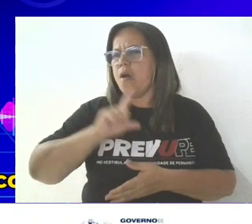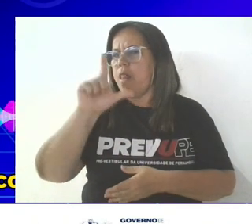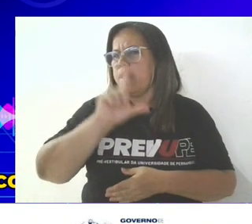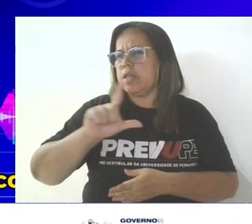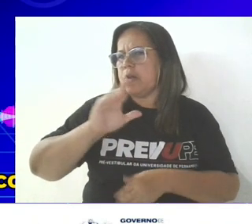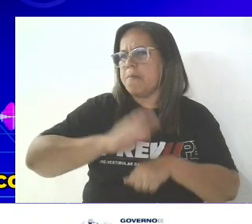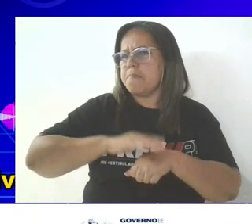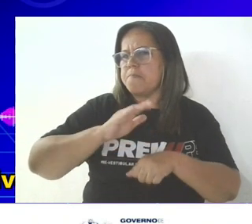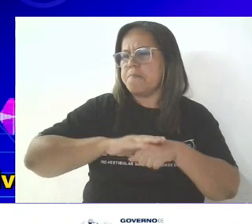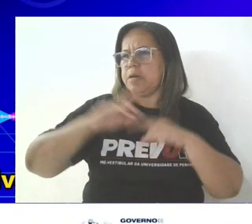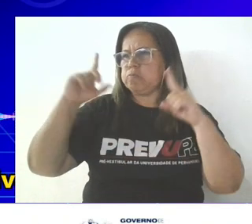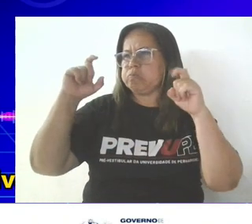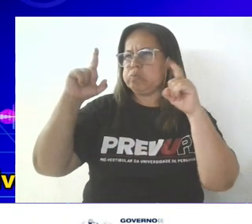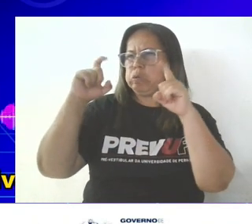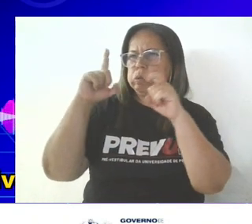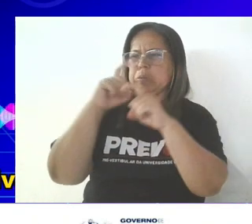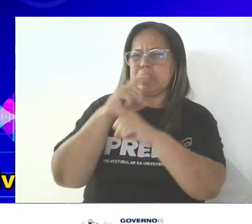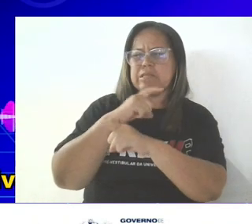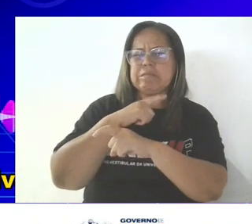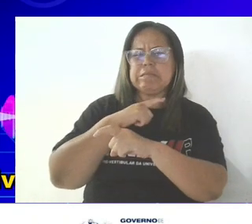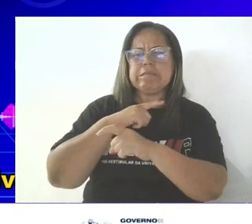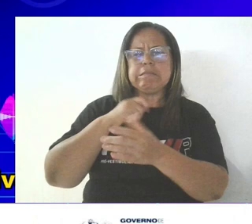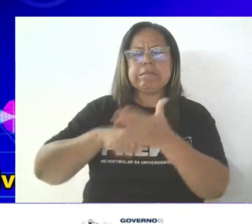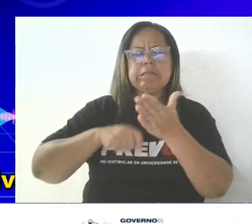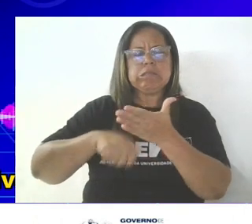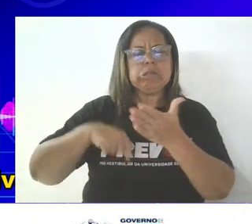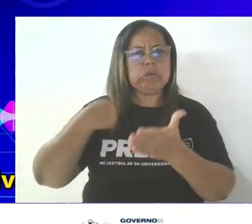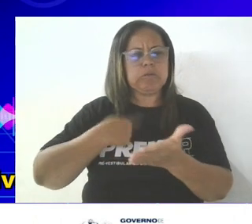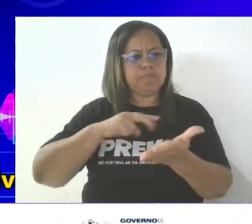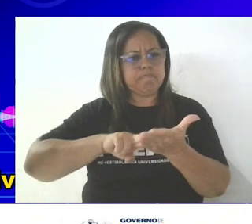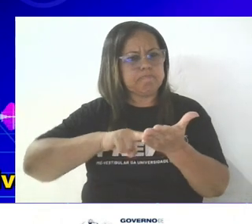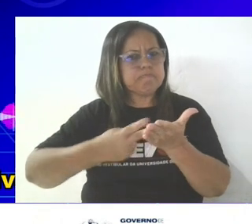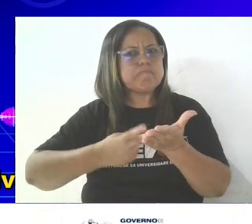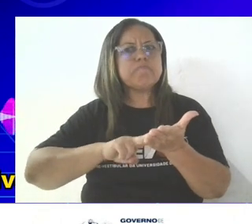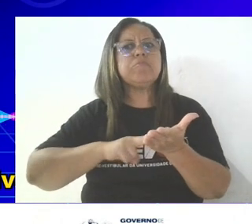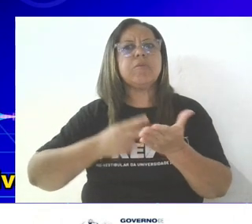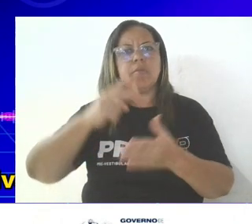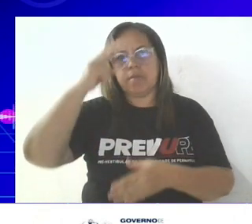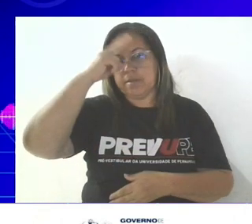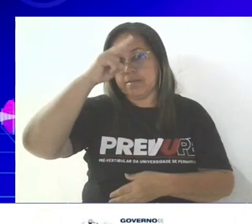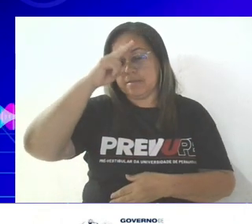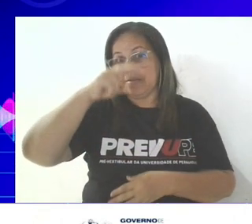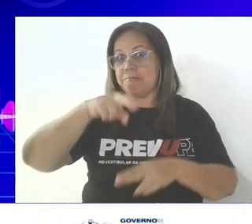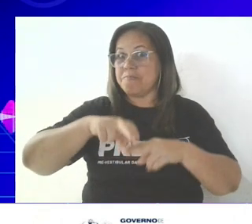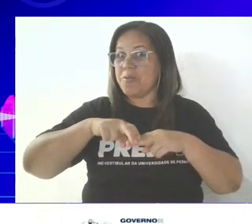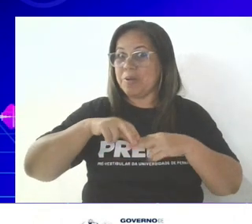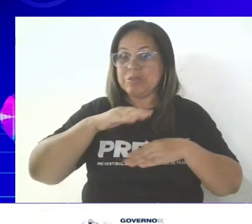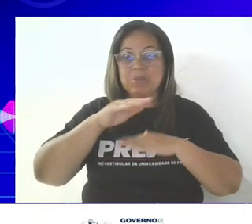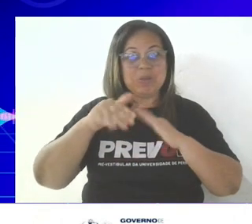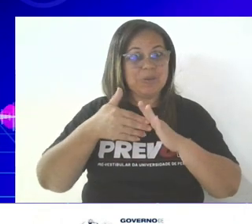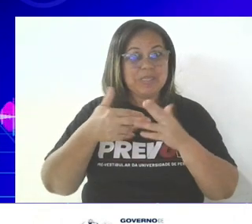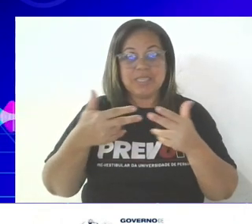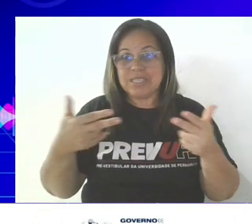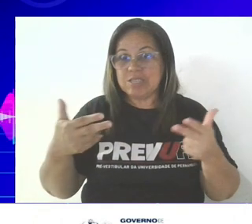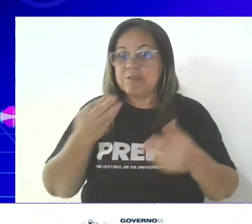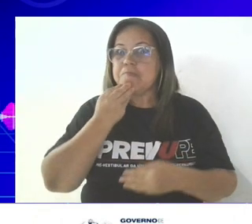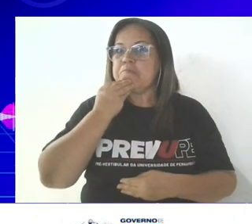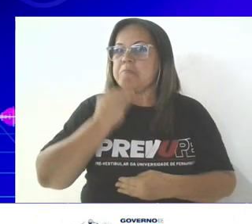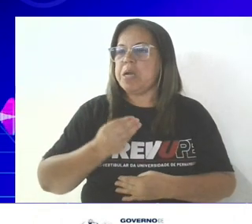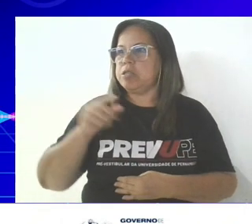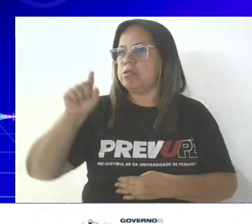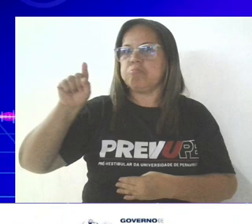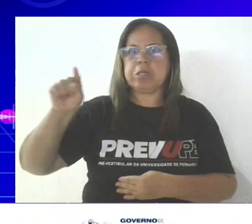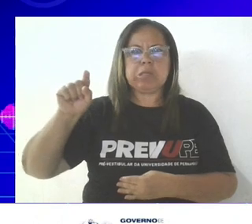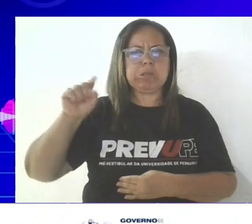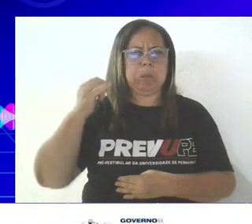e complexa que exigia que a gente interpretasse a história ativamente por todas essas questões Machado de